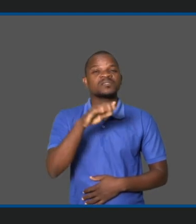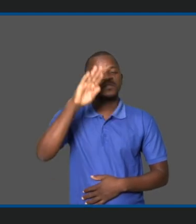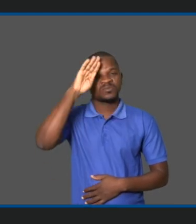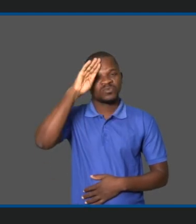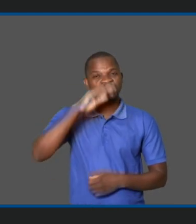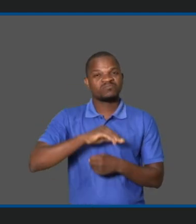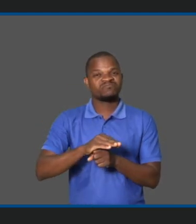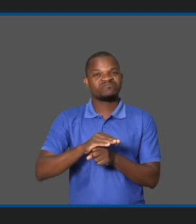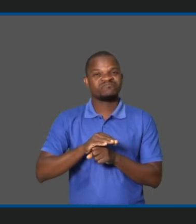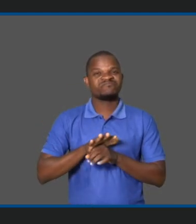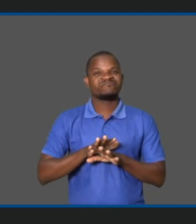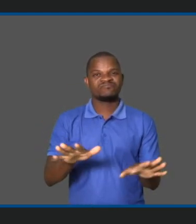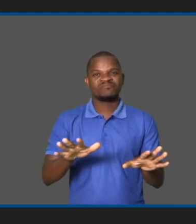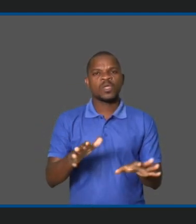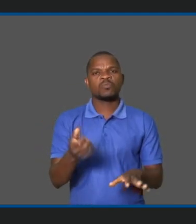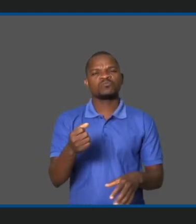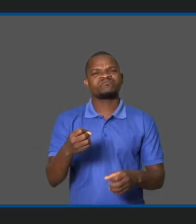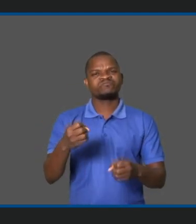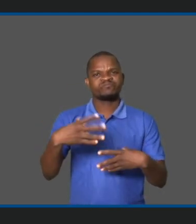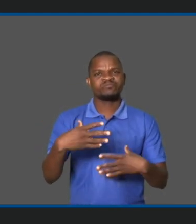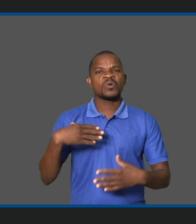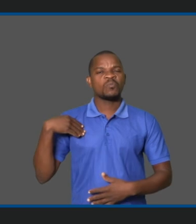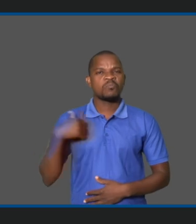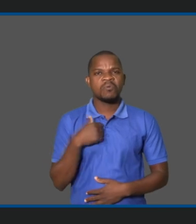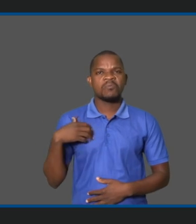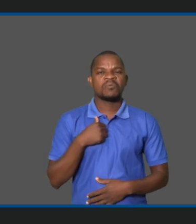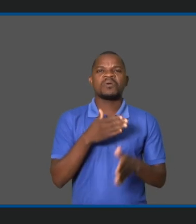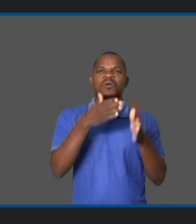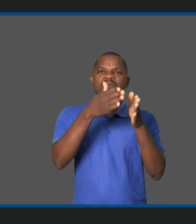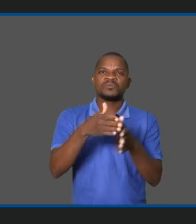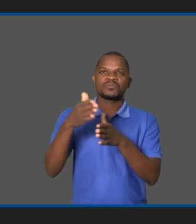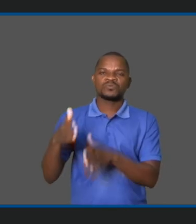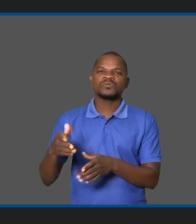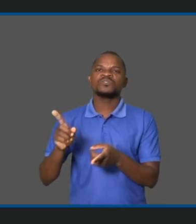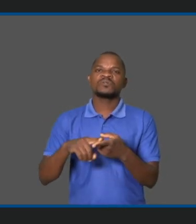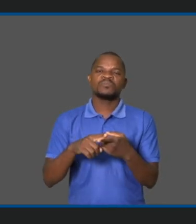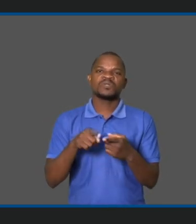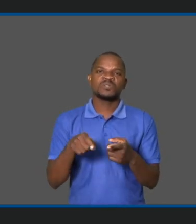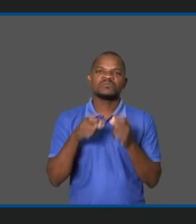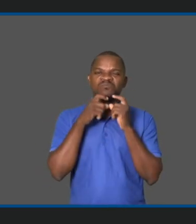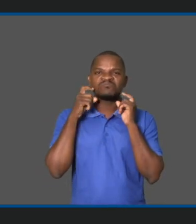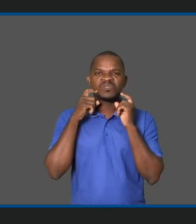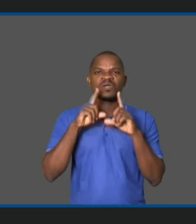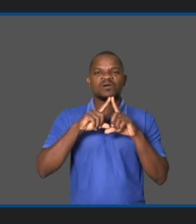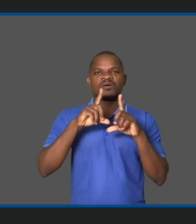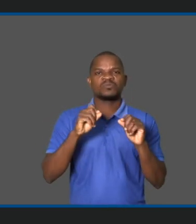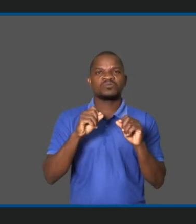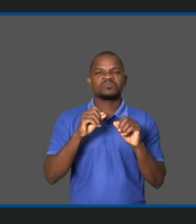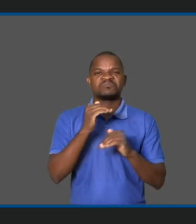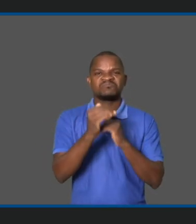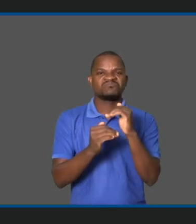incalculáveis, seja a nível econômico, político, cultural, social. Então, temos que todos